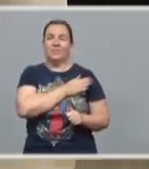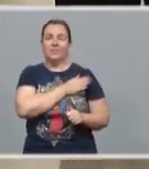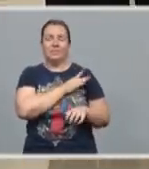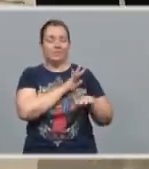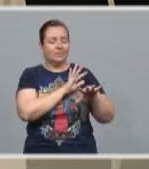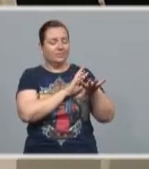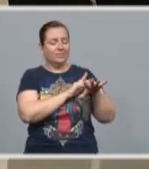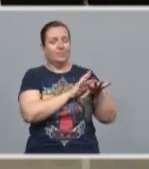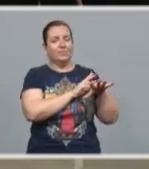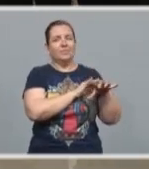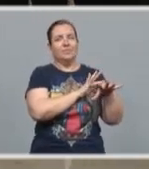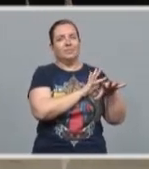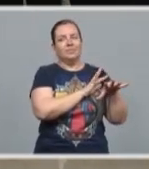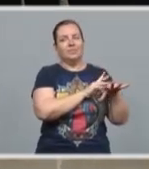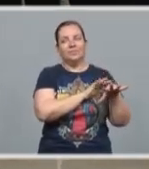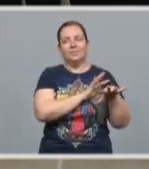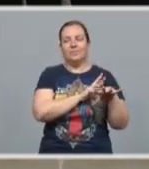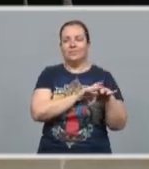coração